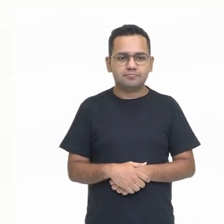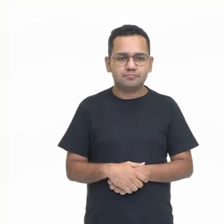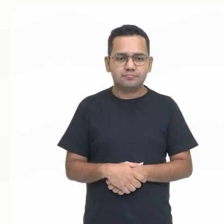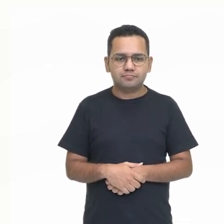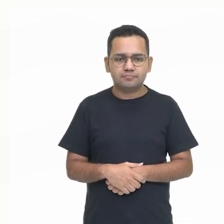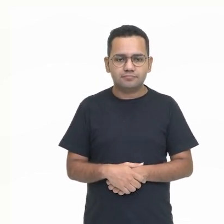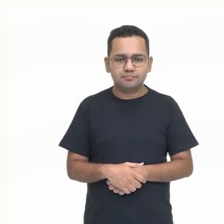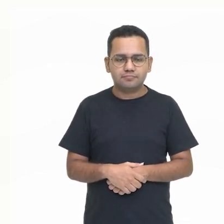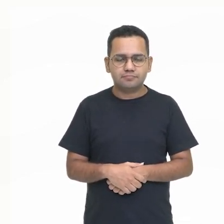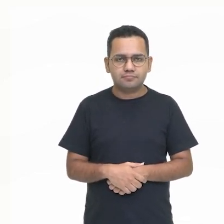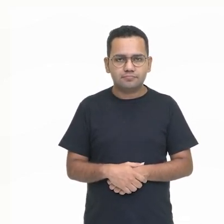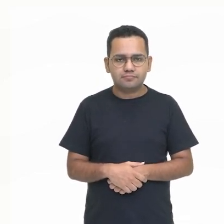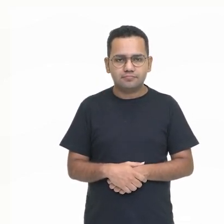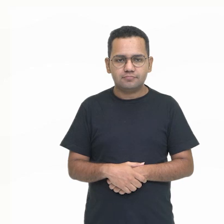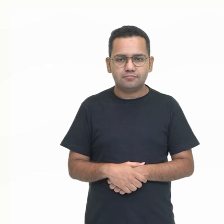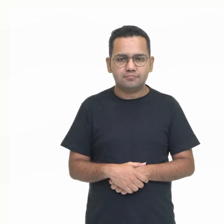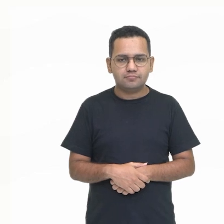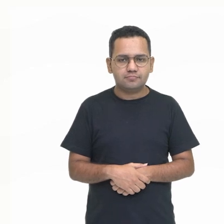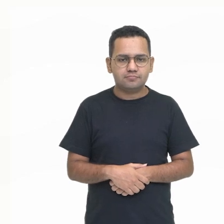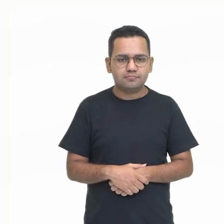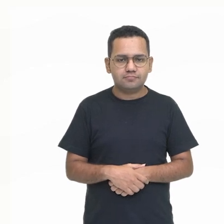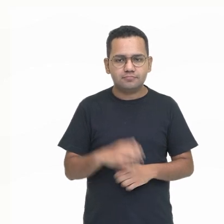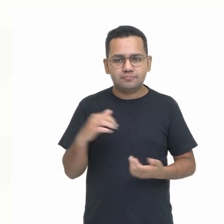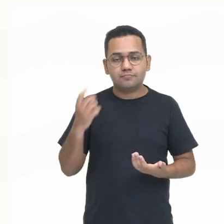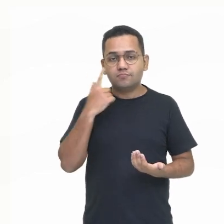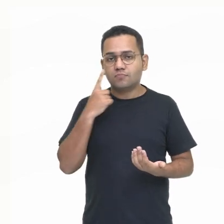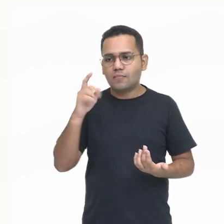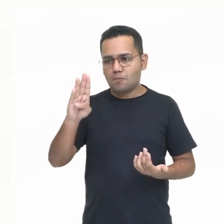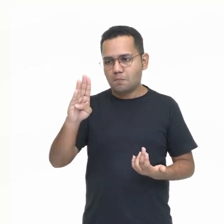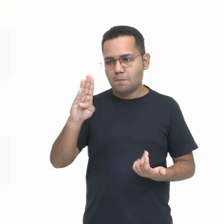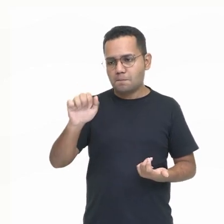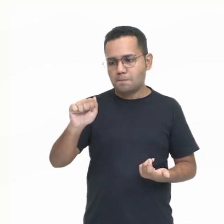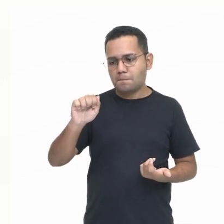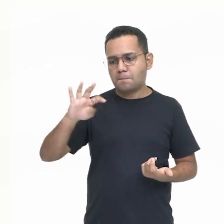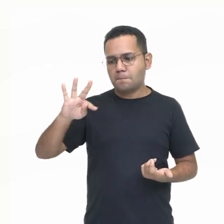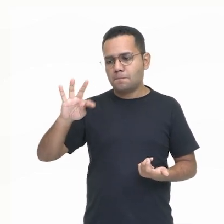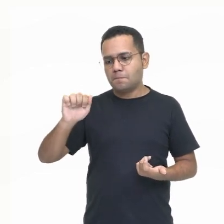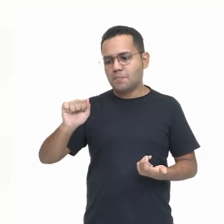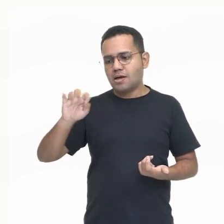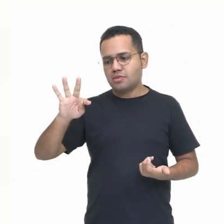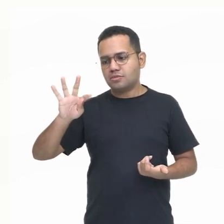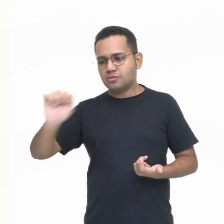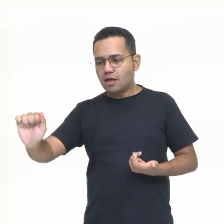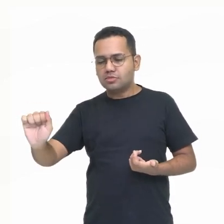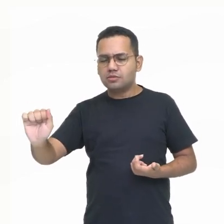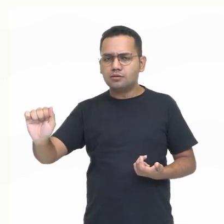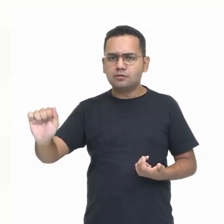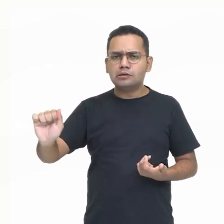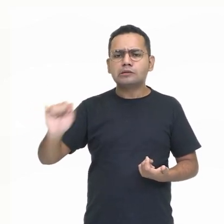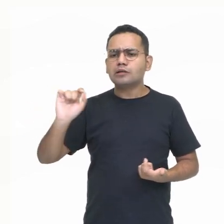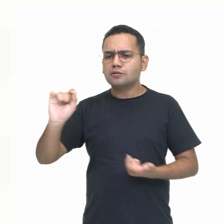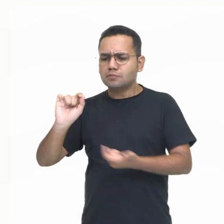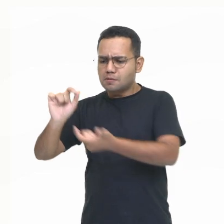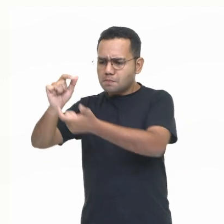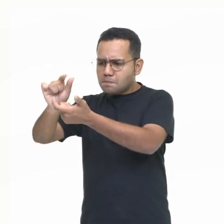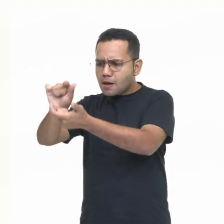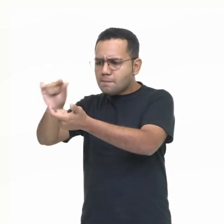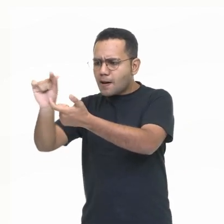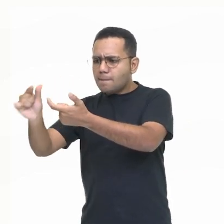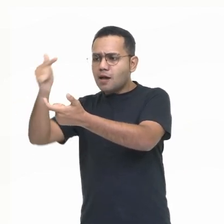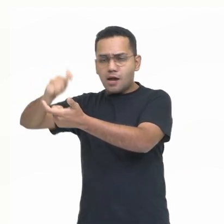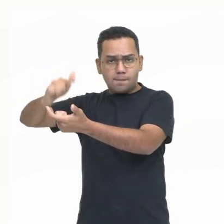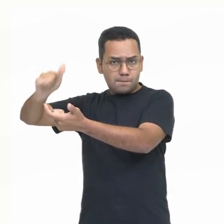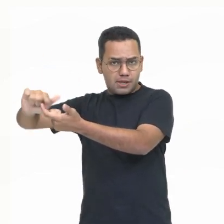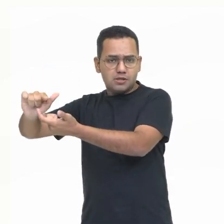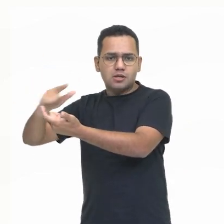24. Quando nós temos aí, que é o caso da batata, letras repetidas, a gente faz uma divisão, a gente inclui então